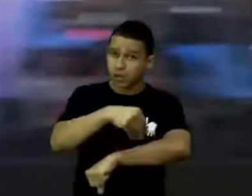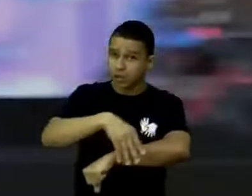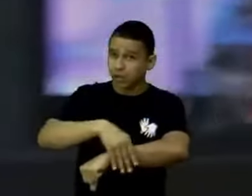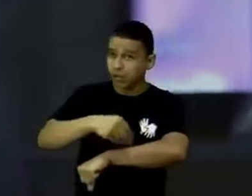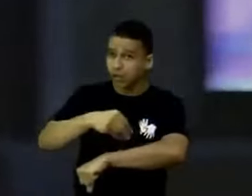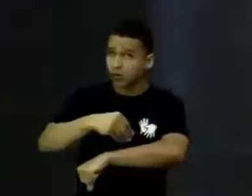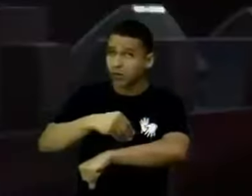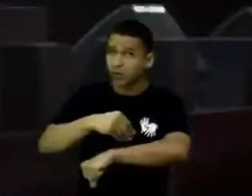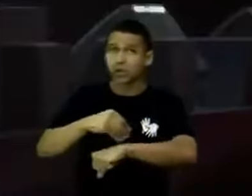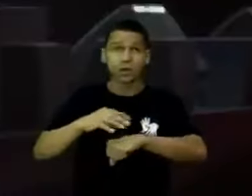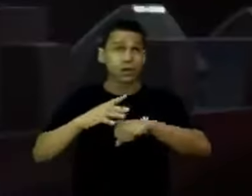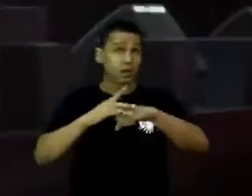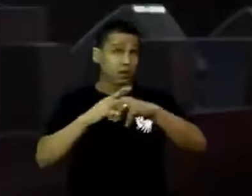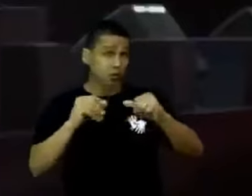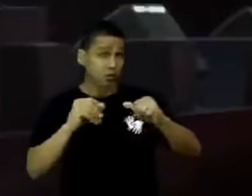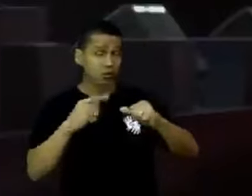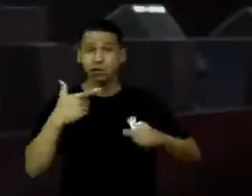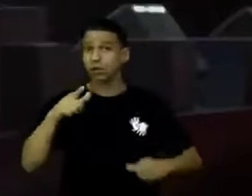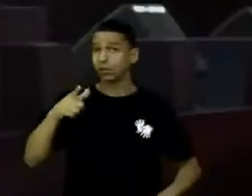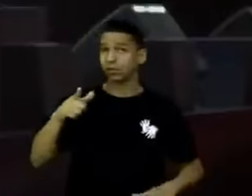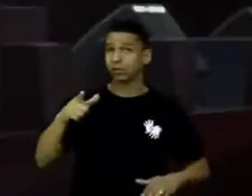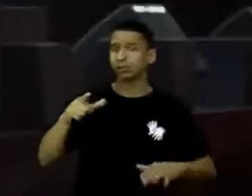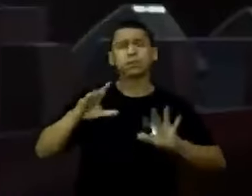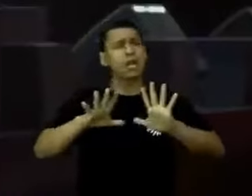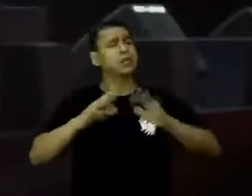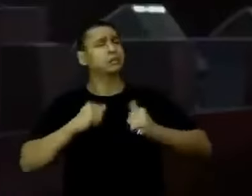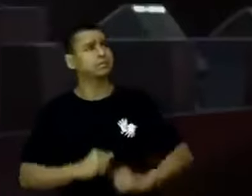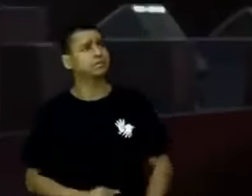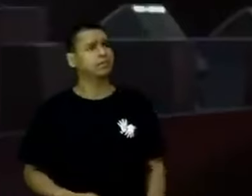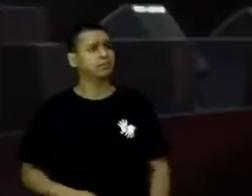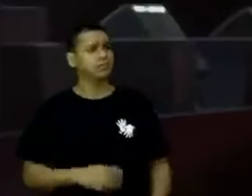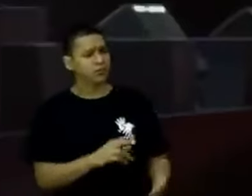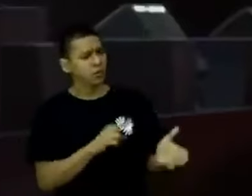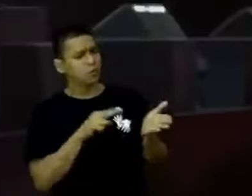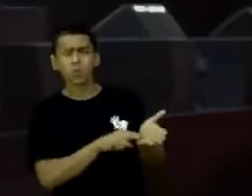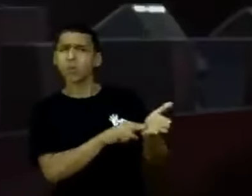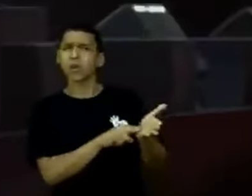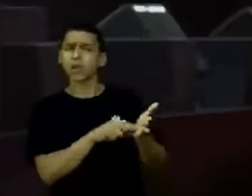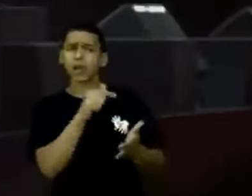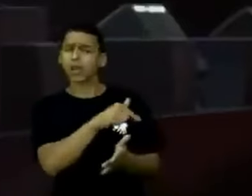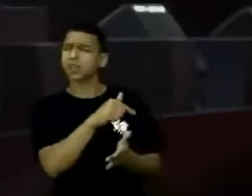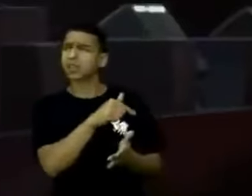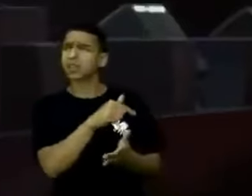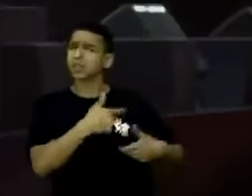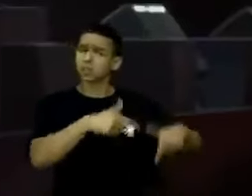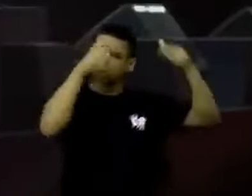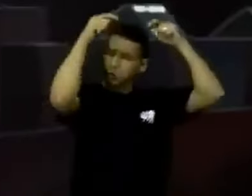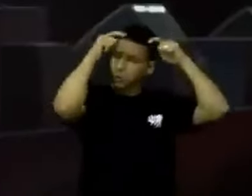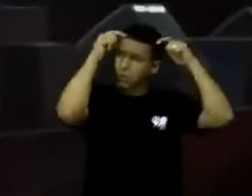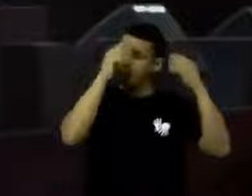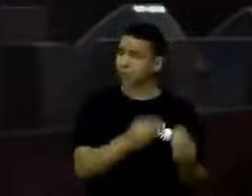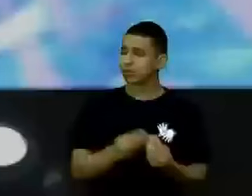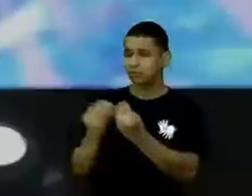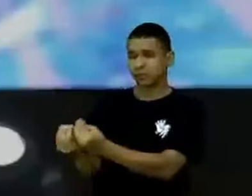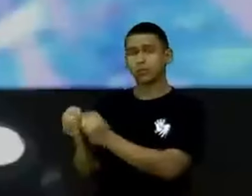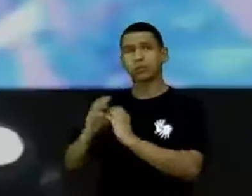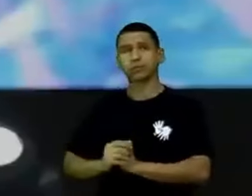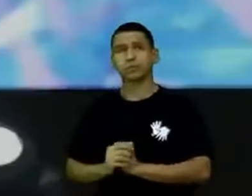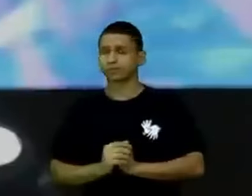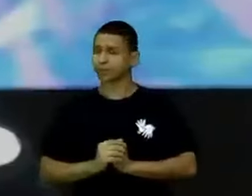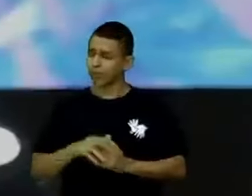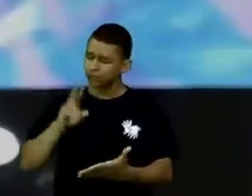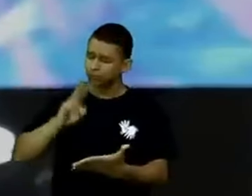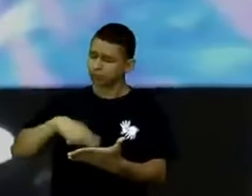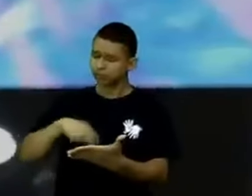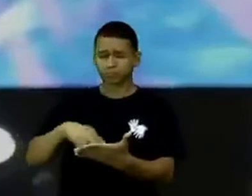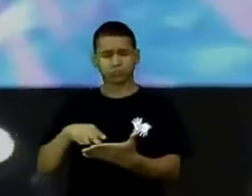rei de Israel em paz, de repente alguém fala, chegou uma carta. Carta de quem? Do rei da Síria. E será que é guerra? Deixa eu ler. Estou